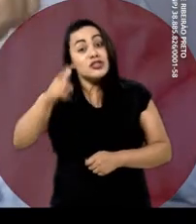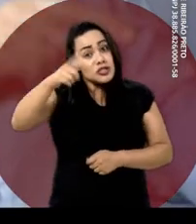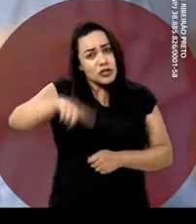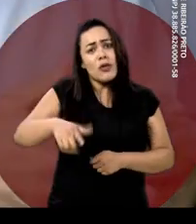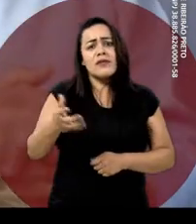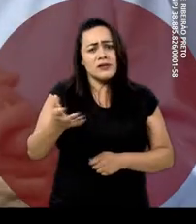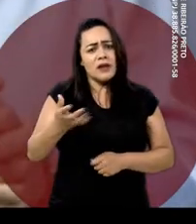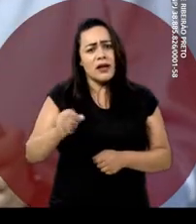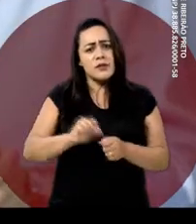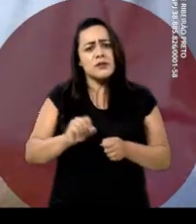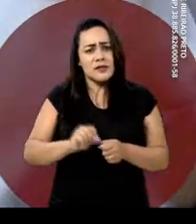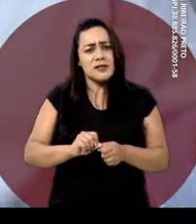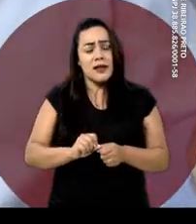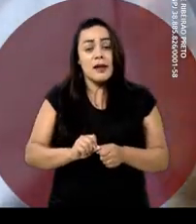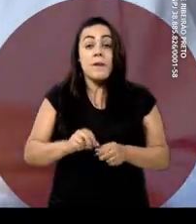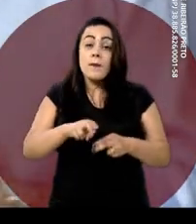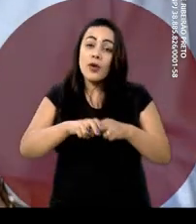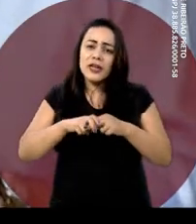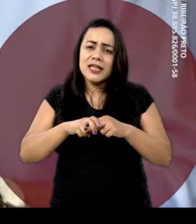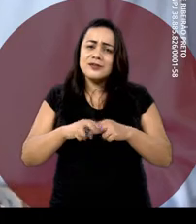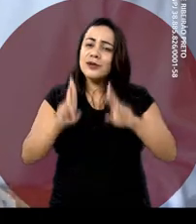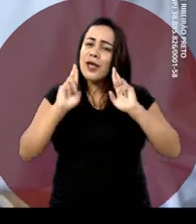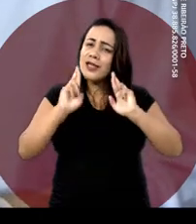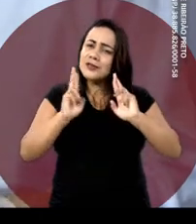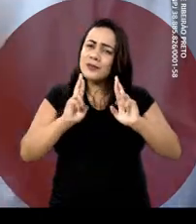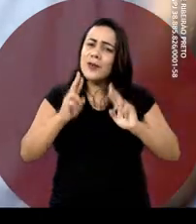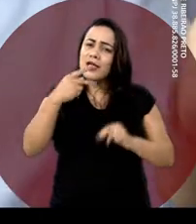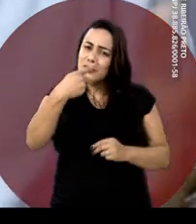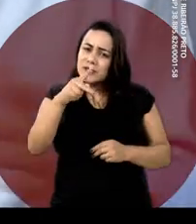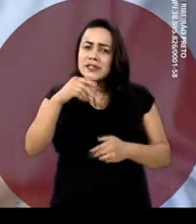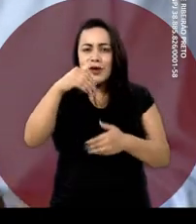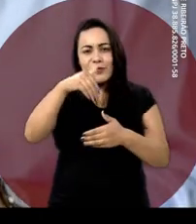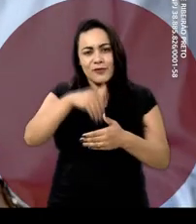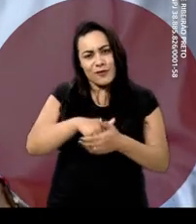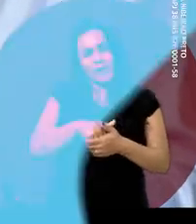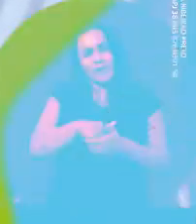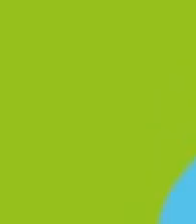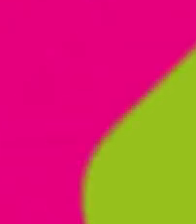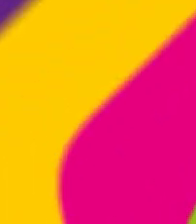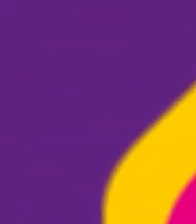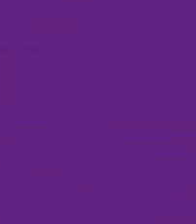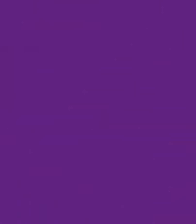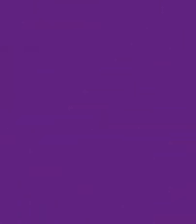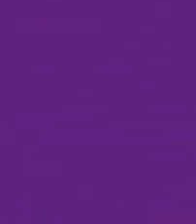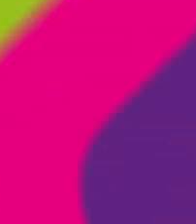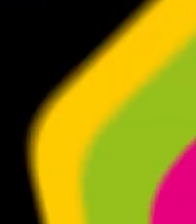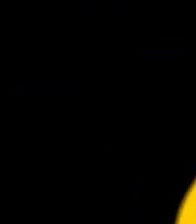Vamos sim retomar esse legado. Para isso, eu conto com você, conto com o seu voto.